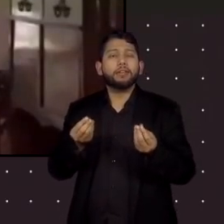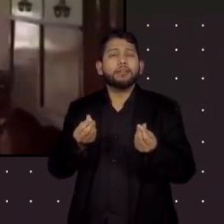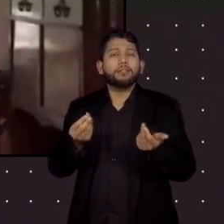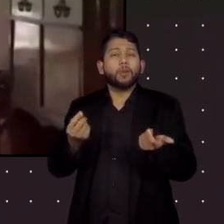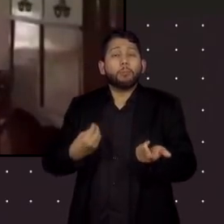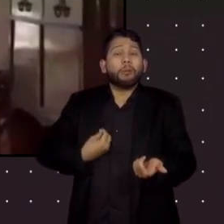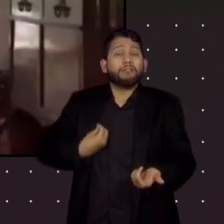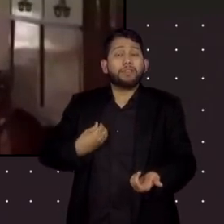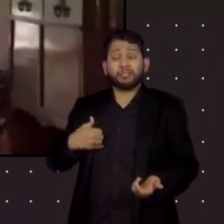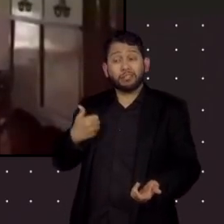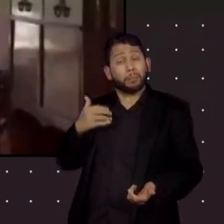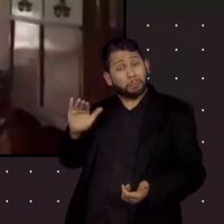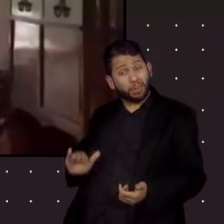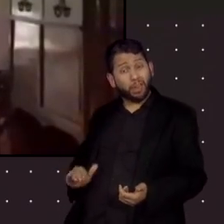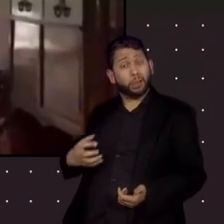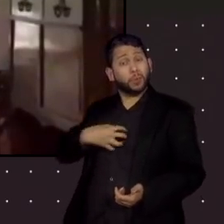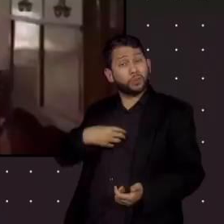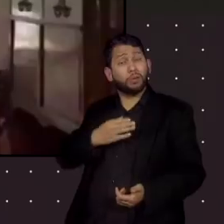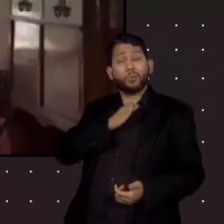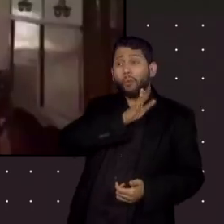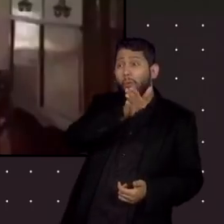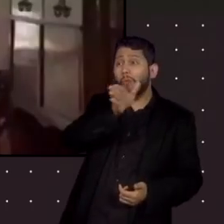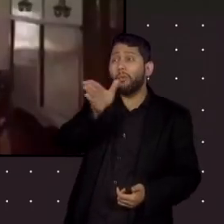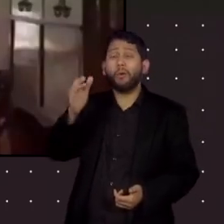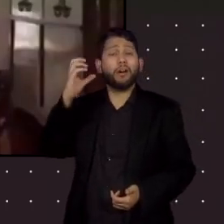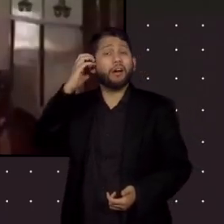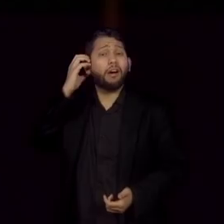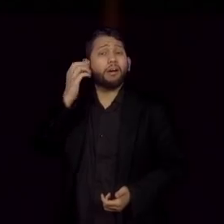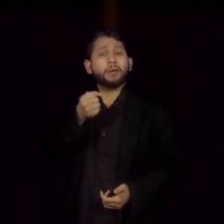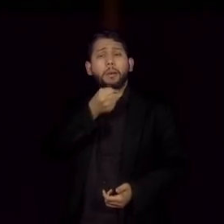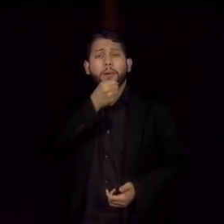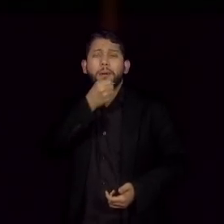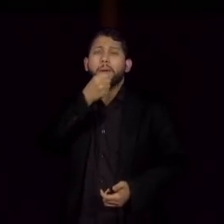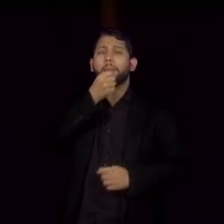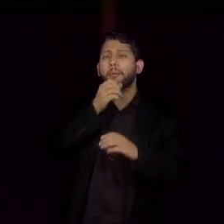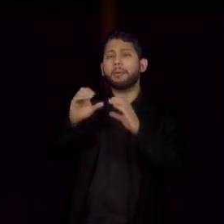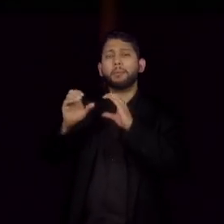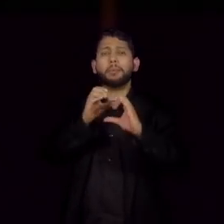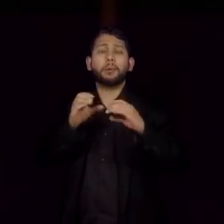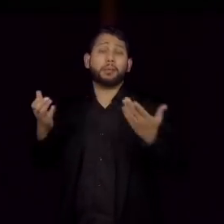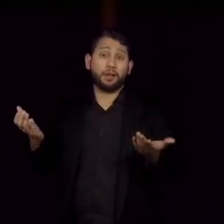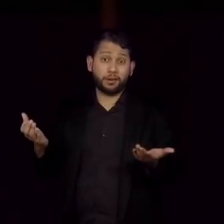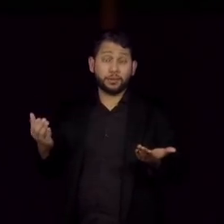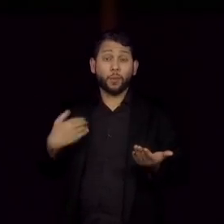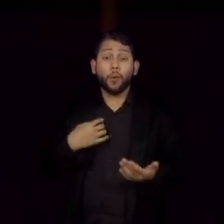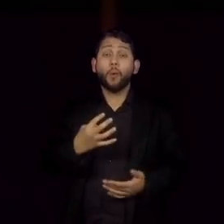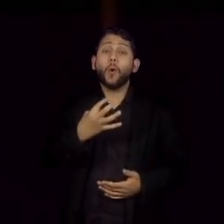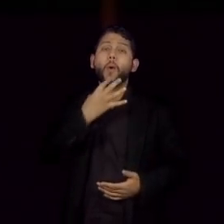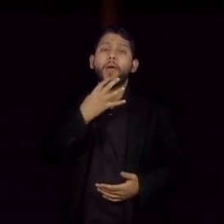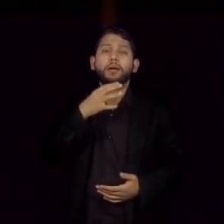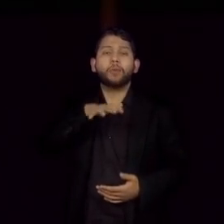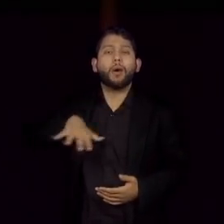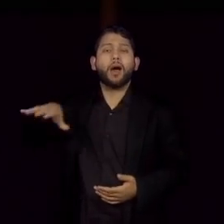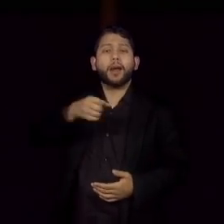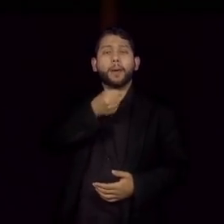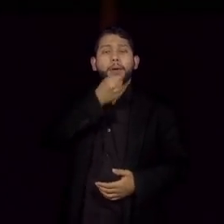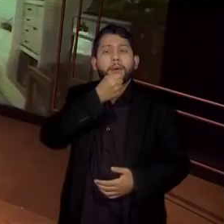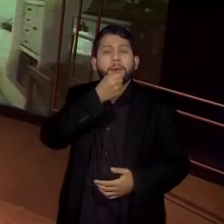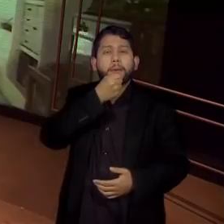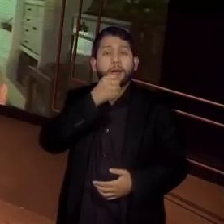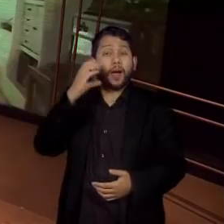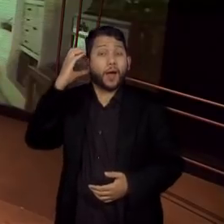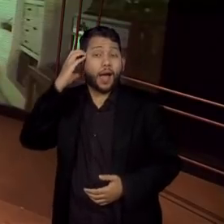vida infantil assim, cantando em rádio, né? Então eu conheço o palco, o rádio, assim,